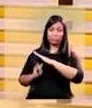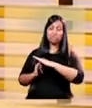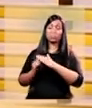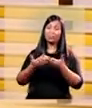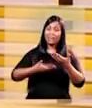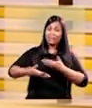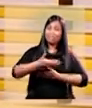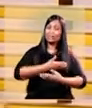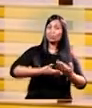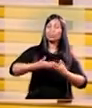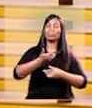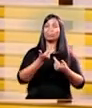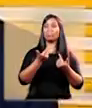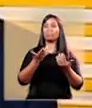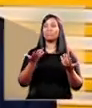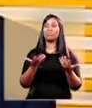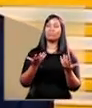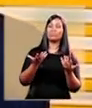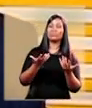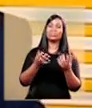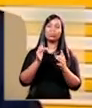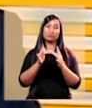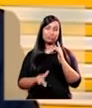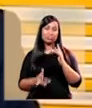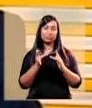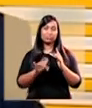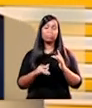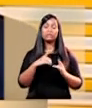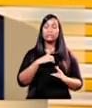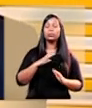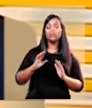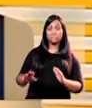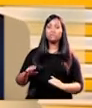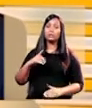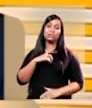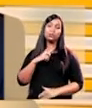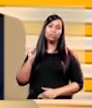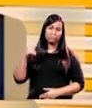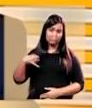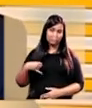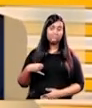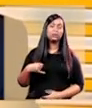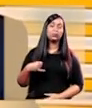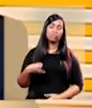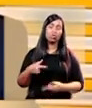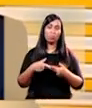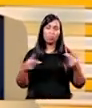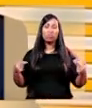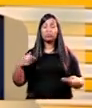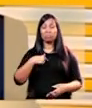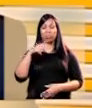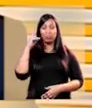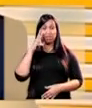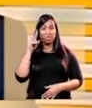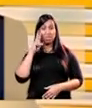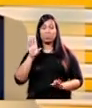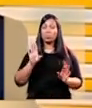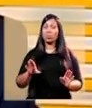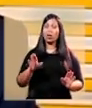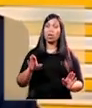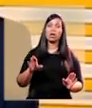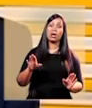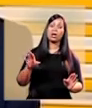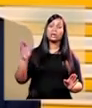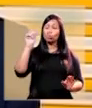essa aproximação não foi bem sucedida? Nós tivemos, sim, alguns casos que eu me lembro, mas